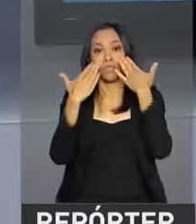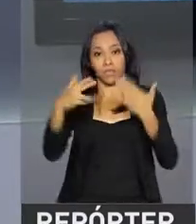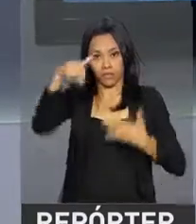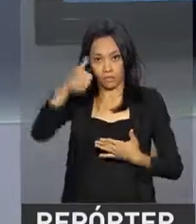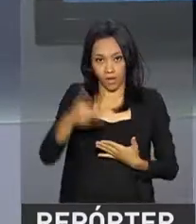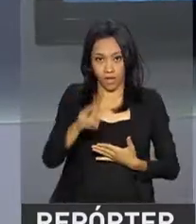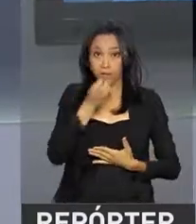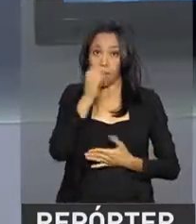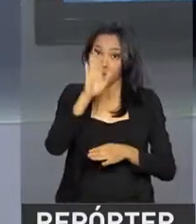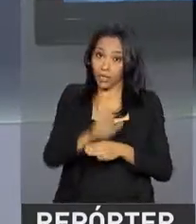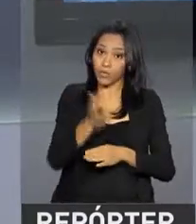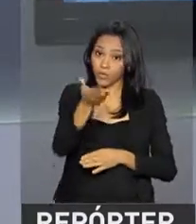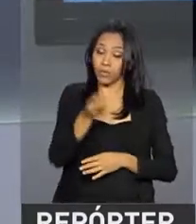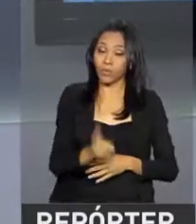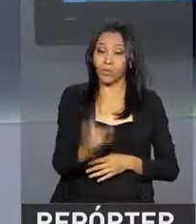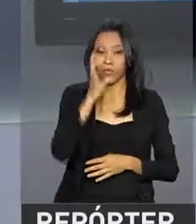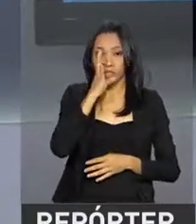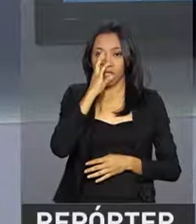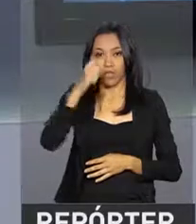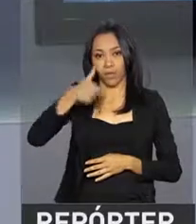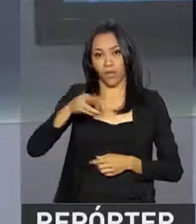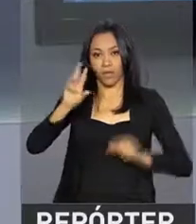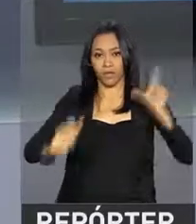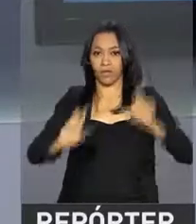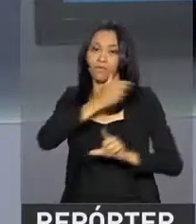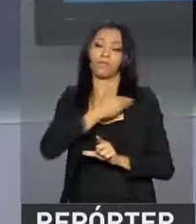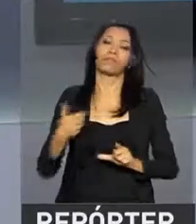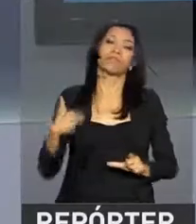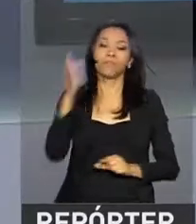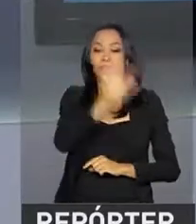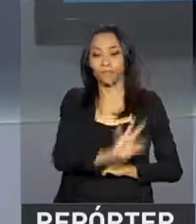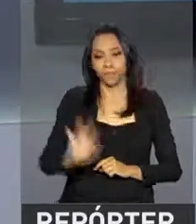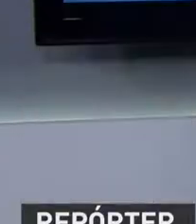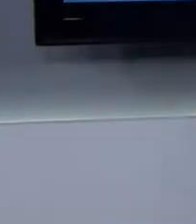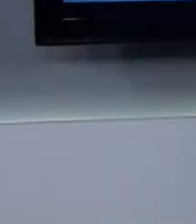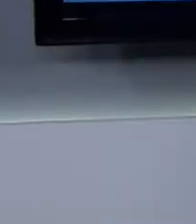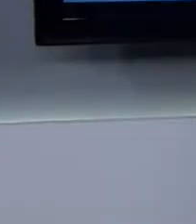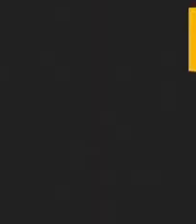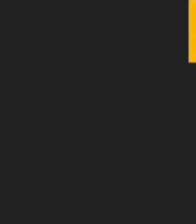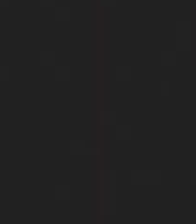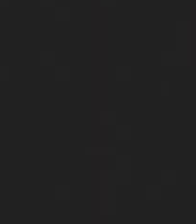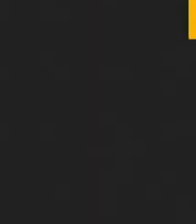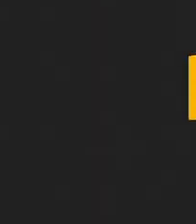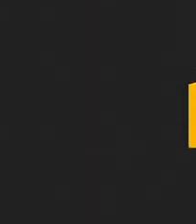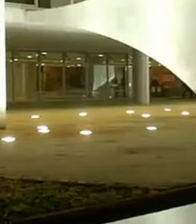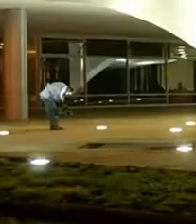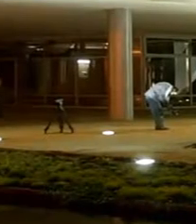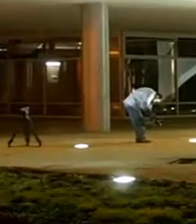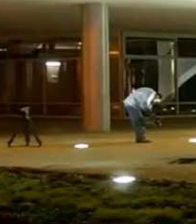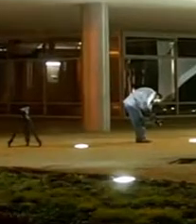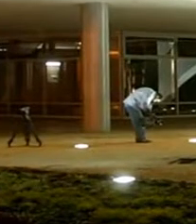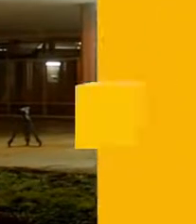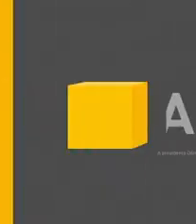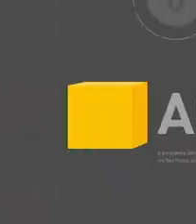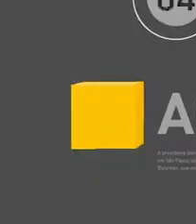NBR. Uma boa tarde para você e continue na NBR, a TV do Governo Federal.